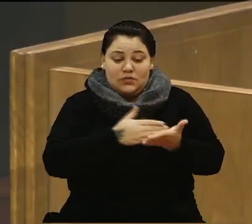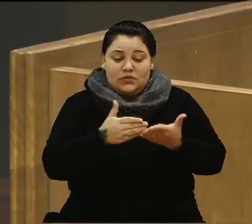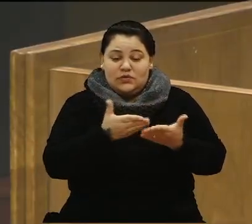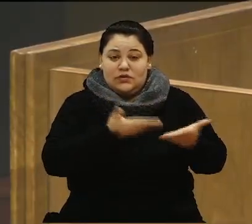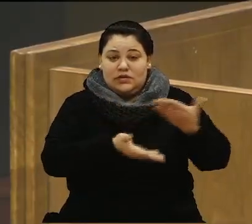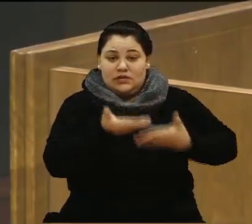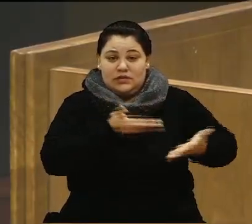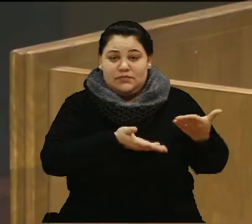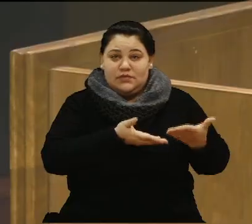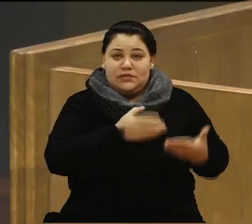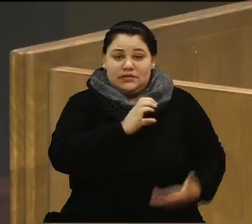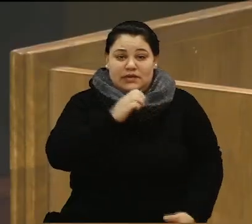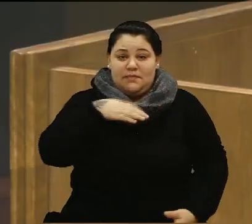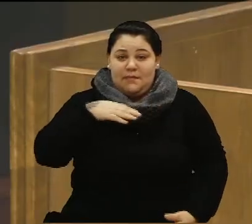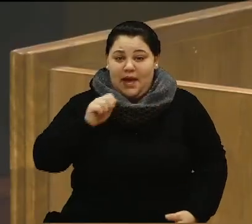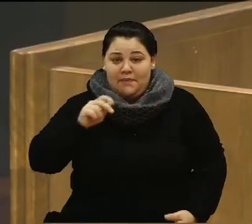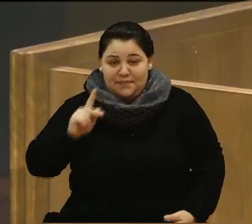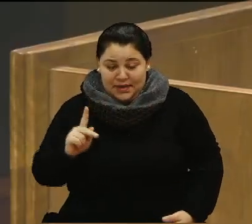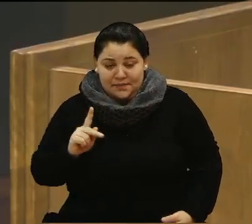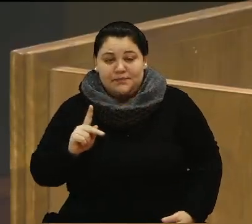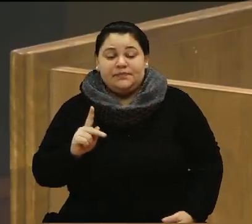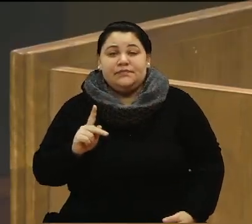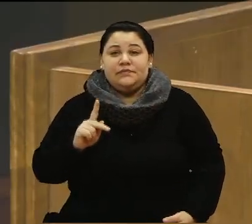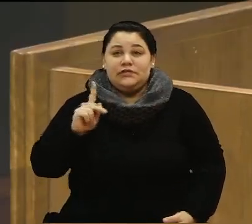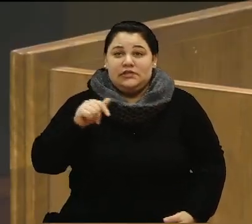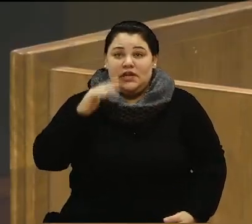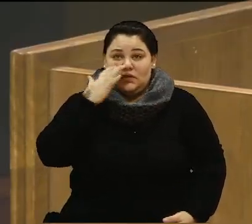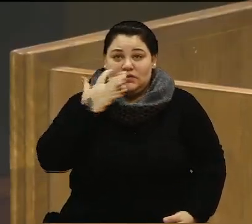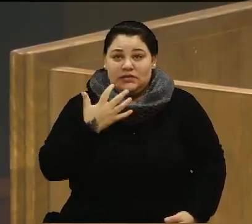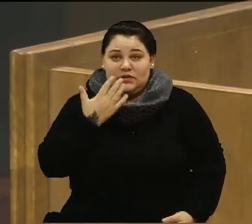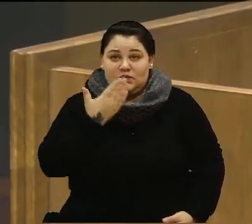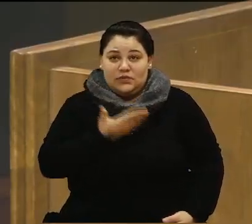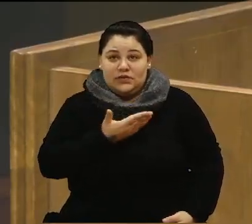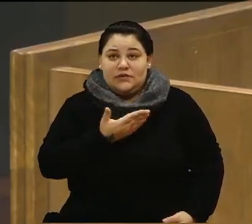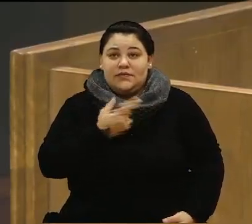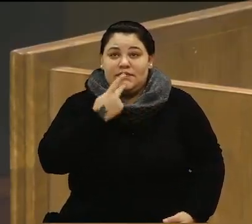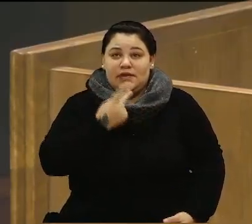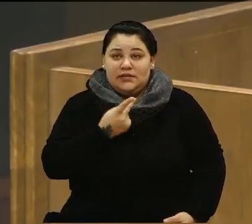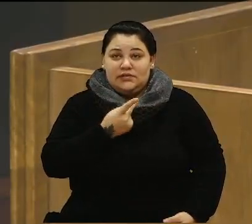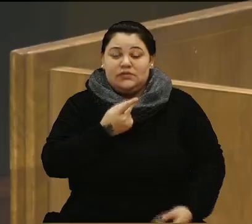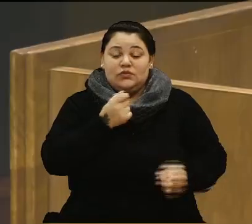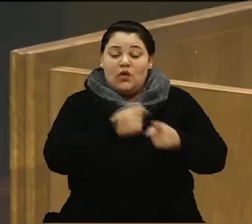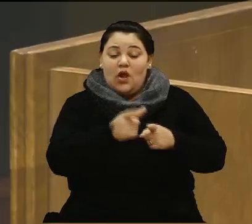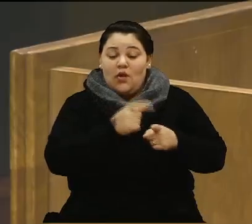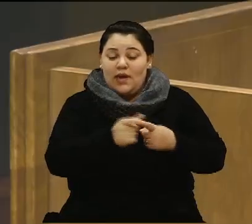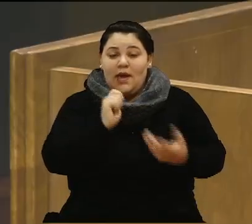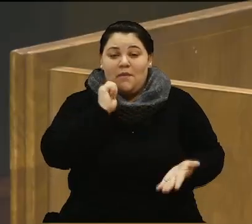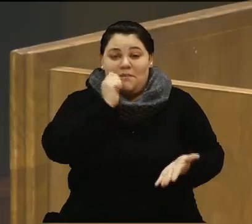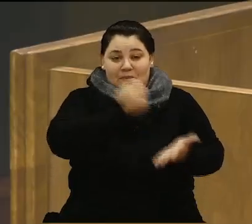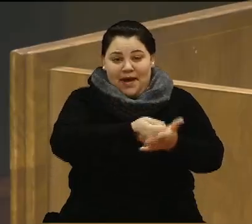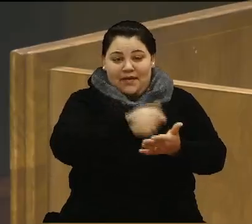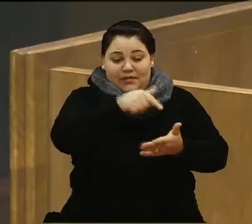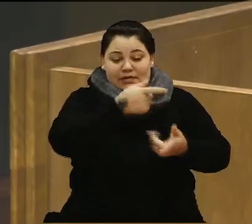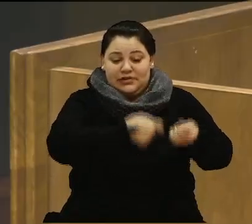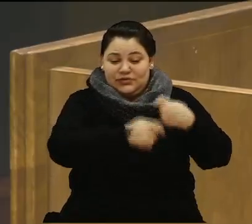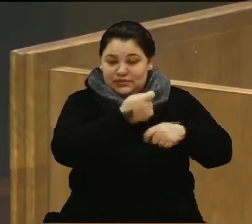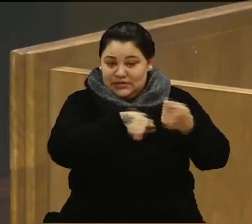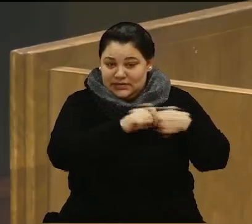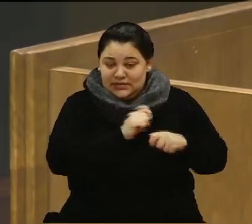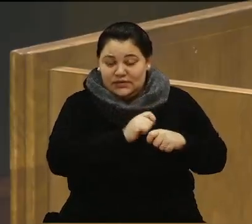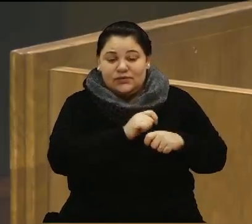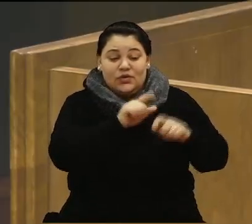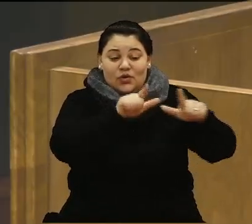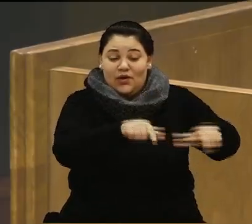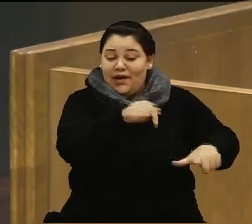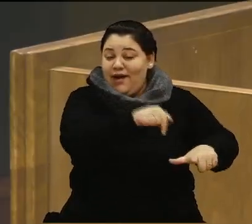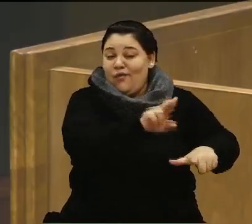no CEMAP, que foi uma situação que a gente trouxe, inclusive dos aluguéis sendo pagos aqui na administração sem